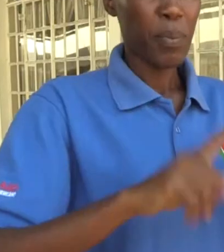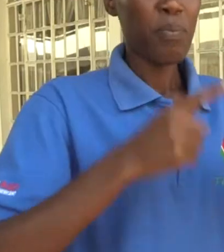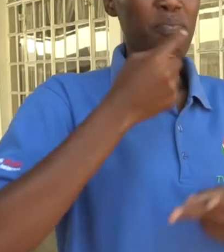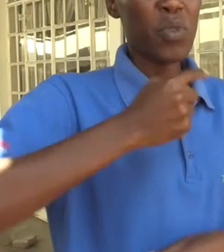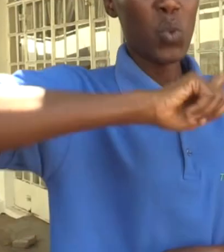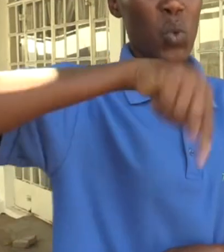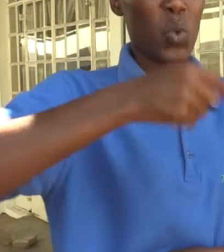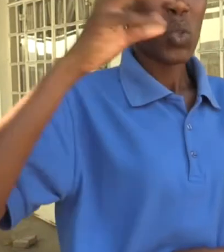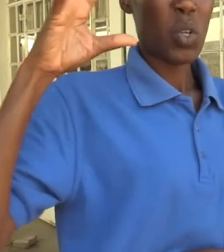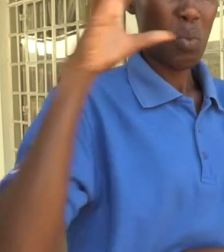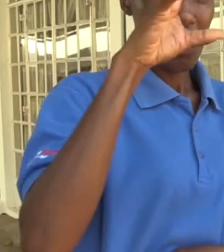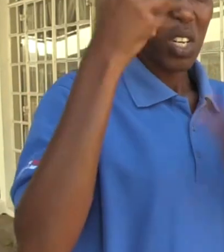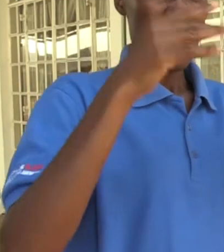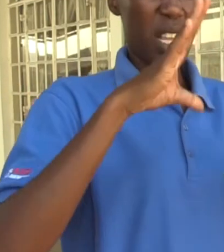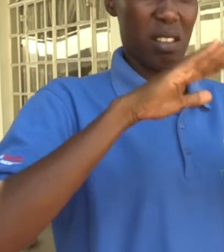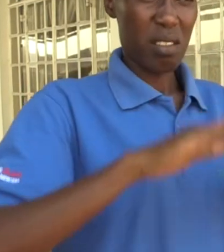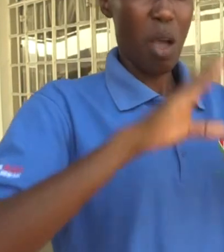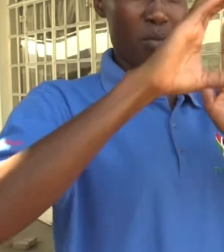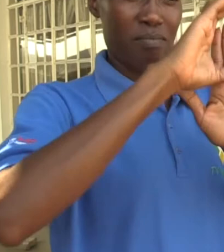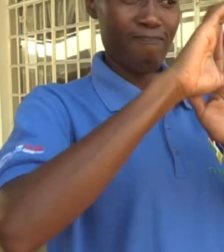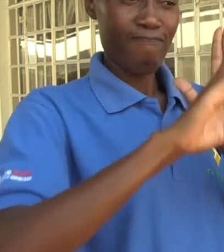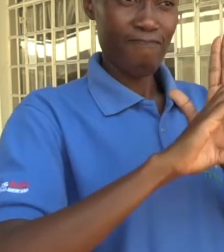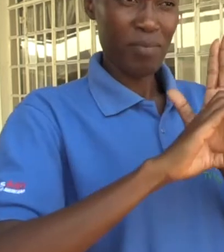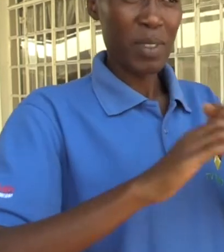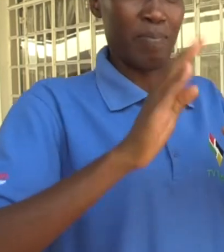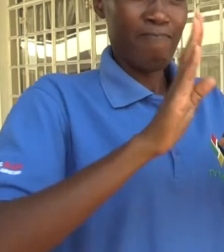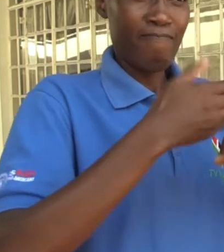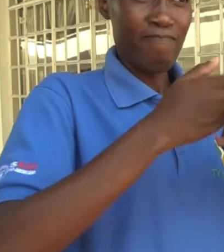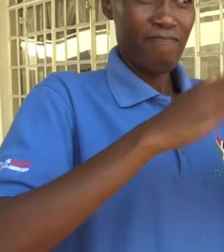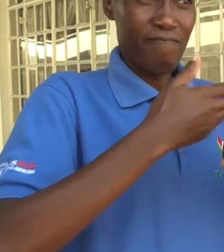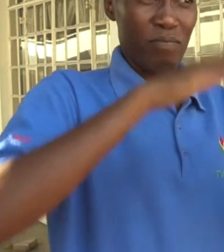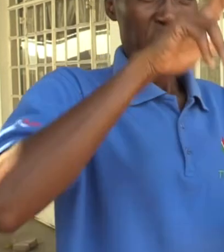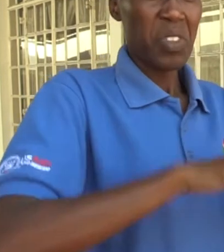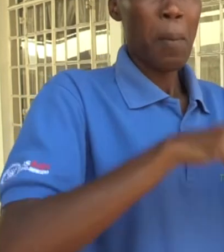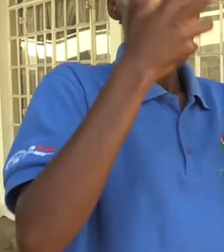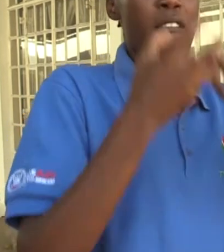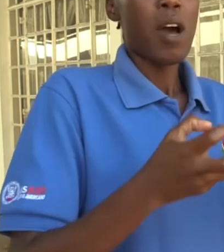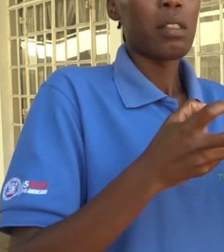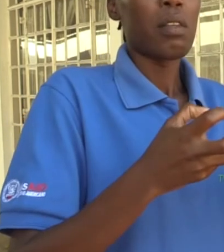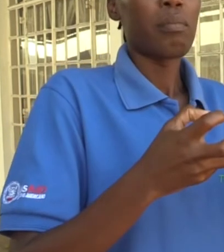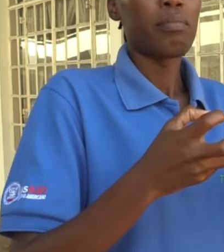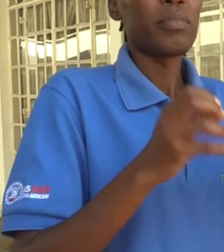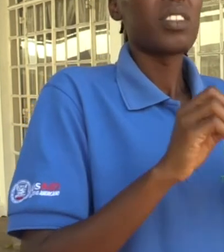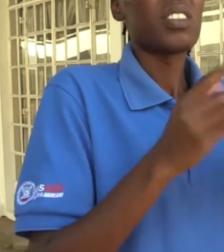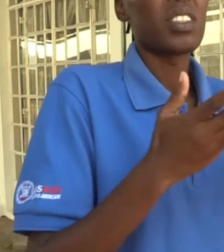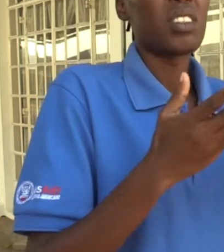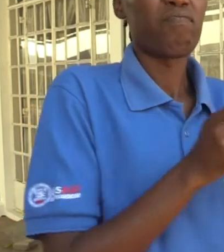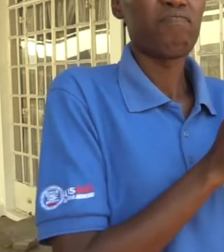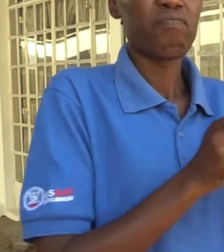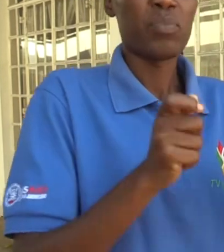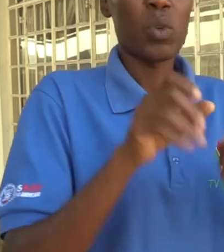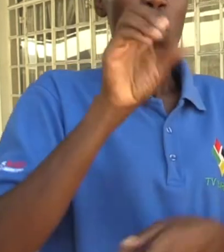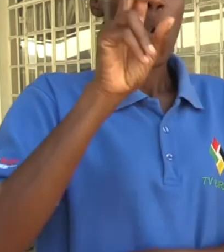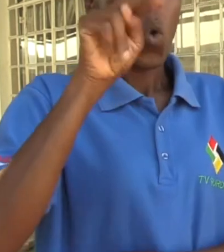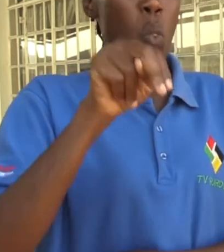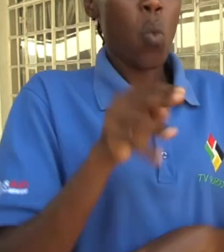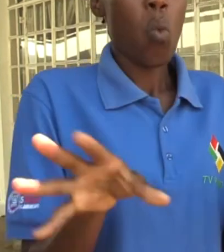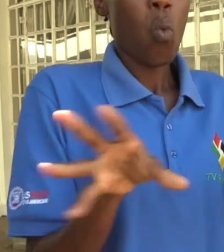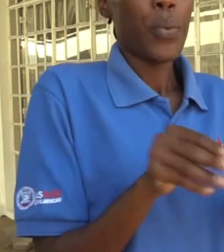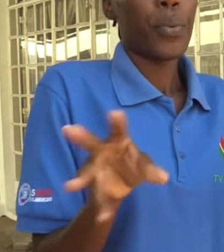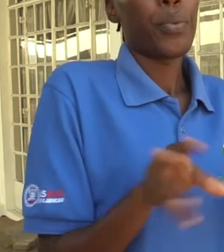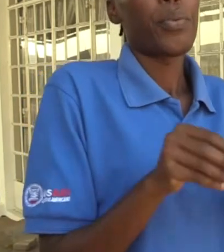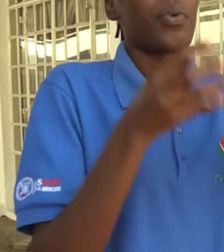do mesmo. O país já ratificou, mas até então ainda não submeteu às Nações Unidas o relatório.